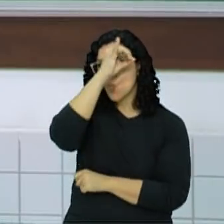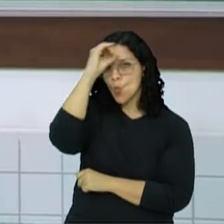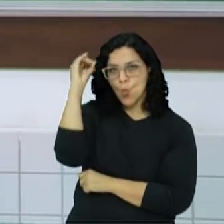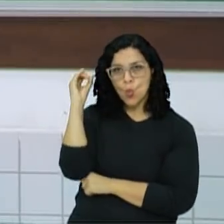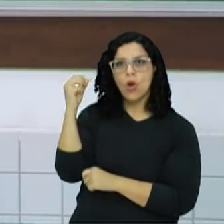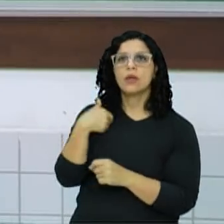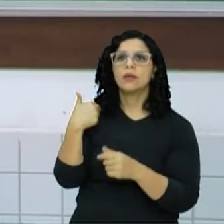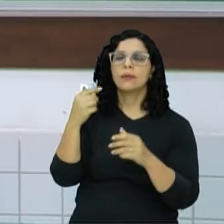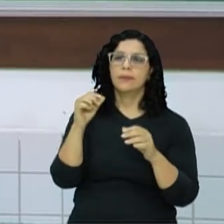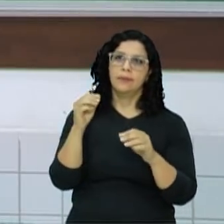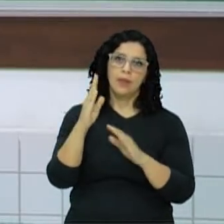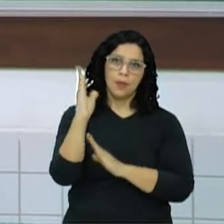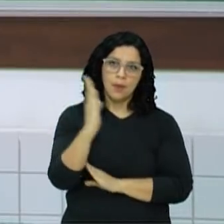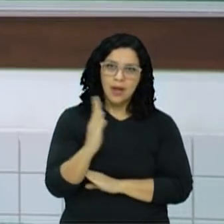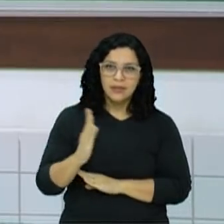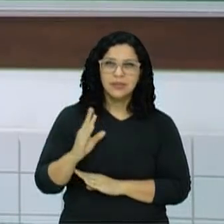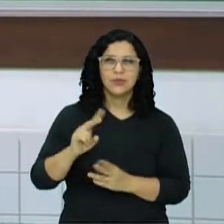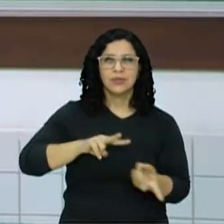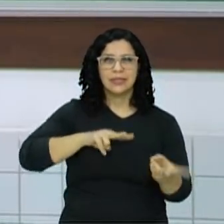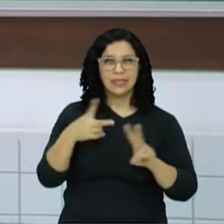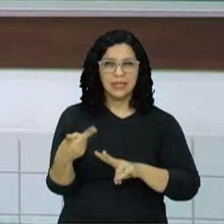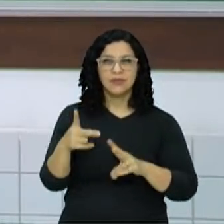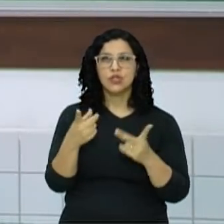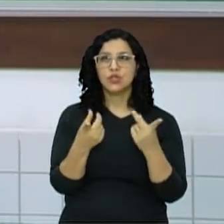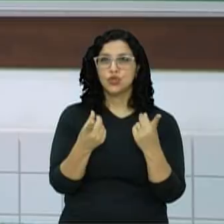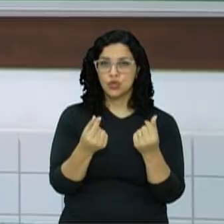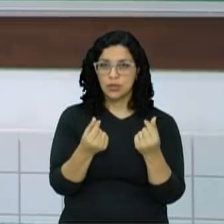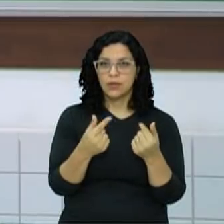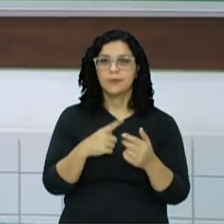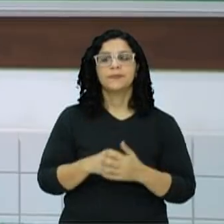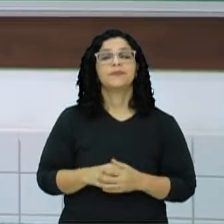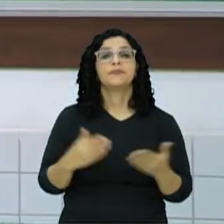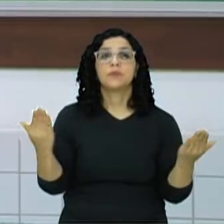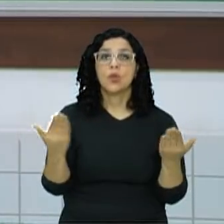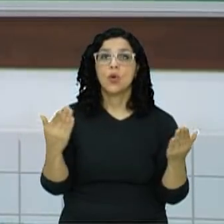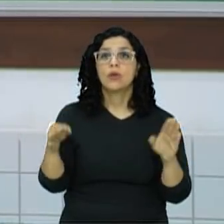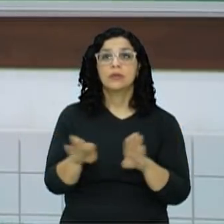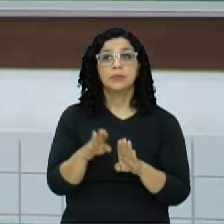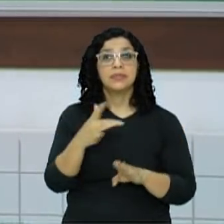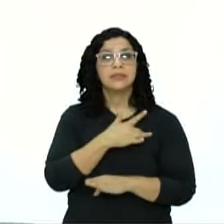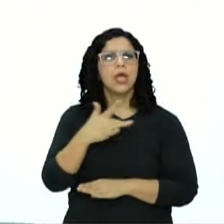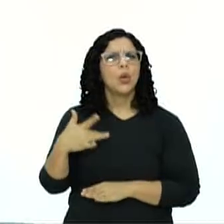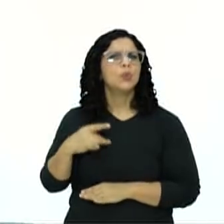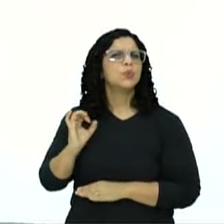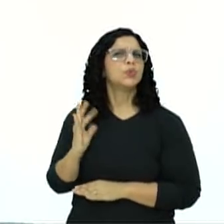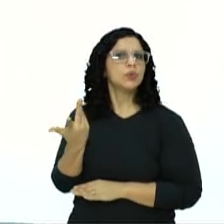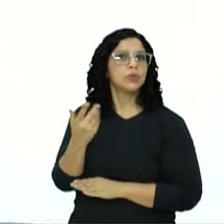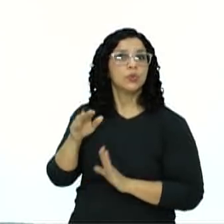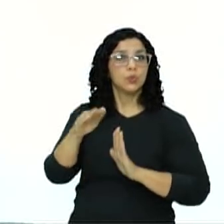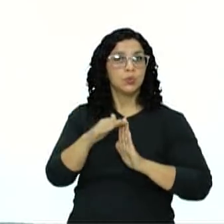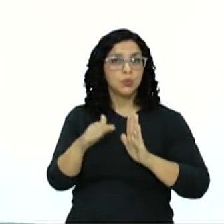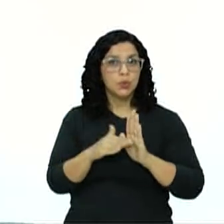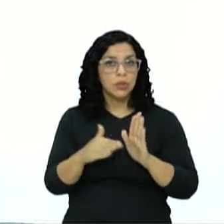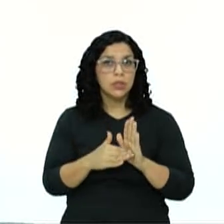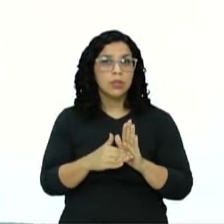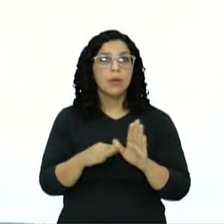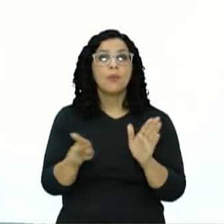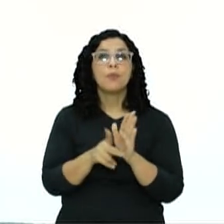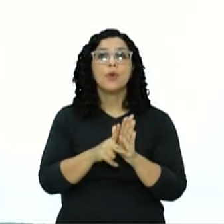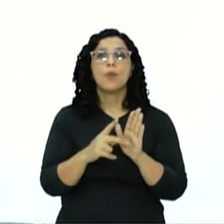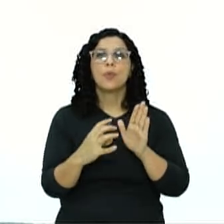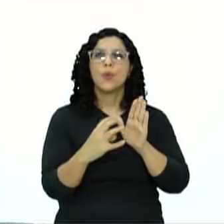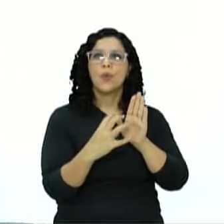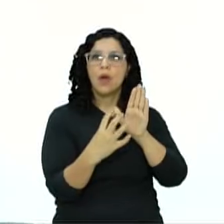analfabetismo no Brasil. Programas de transferência de renda. E na saúde, o programa de combate à